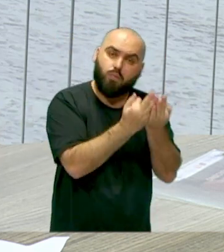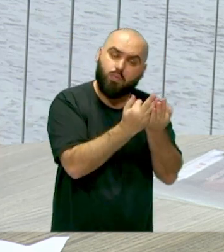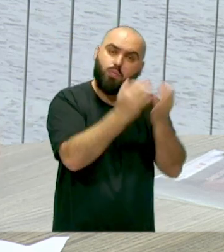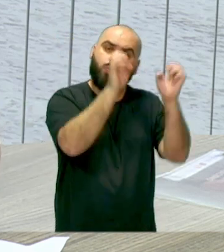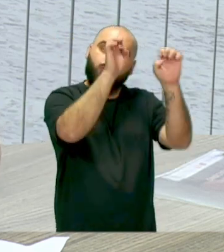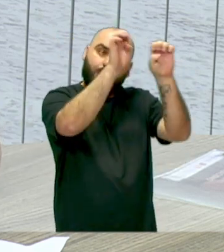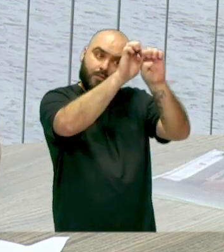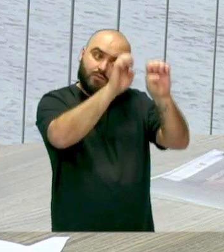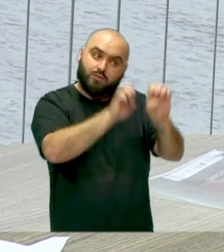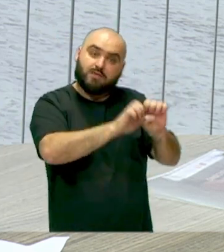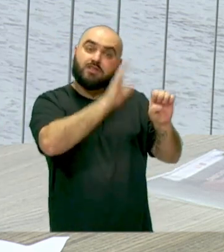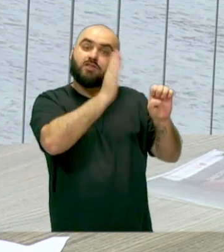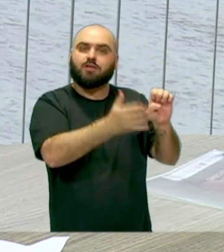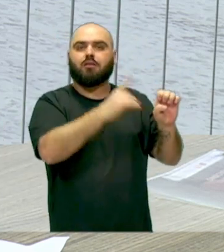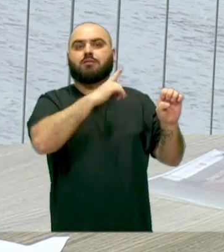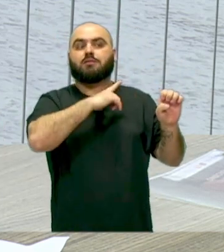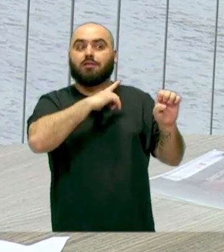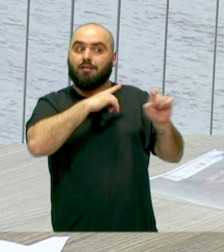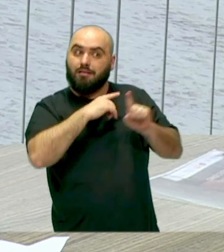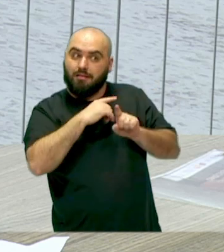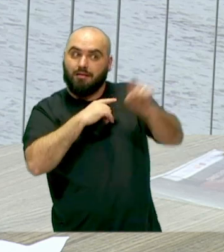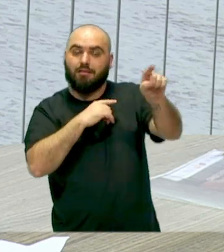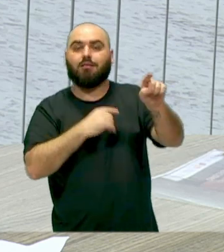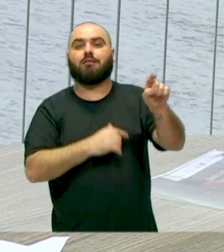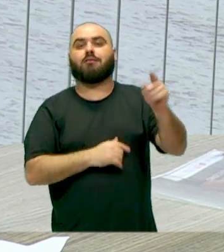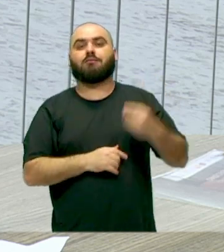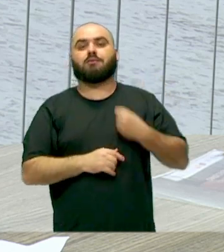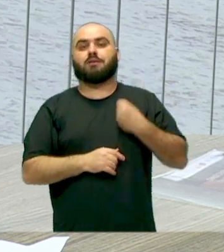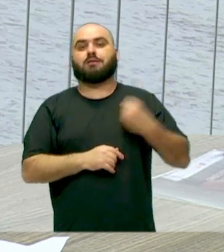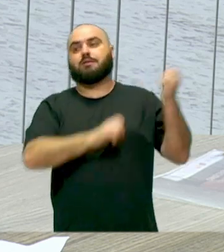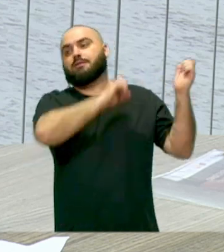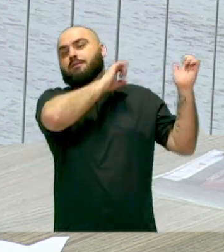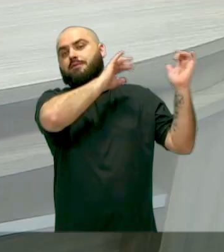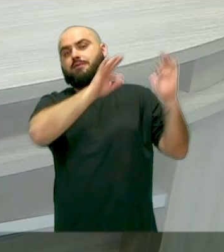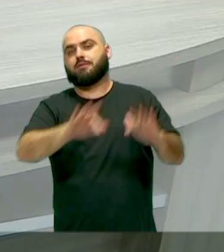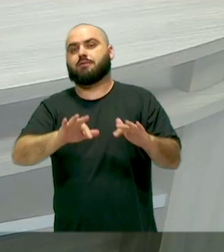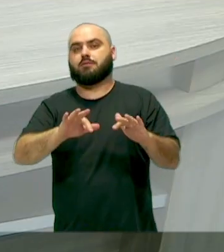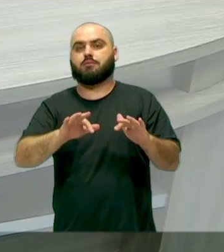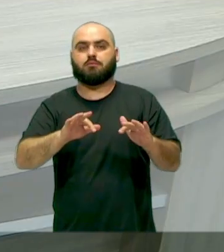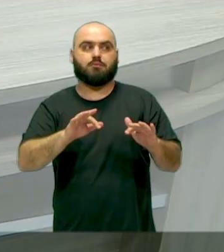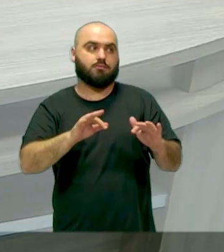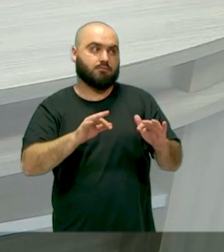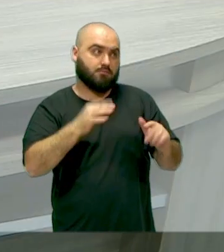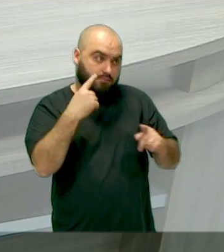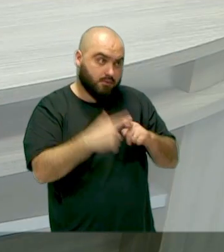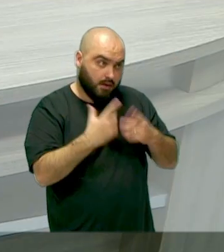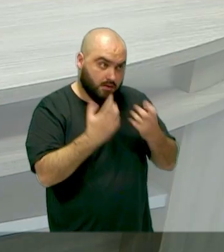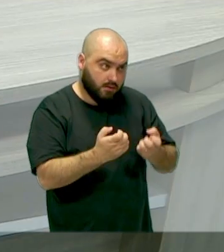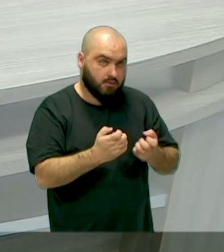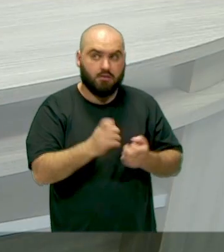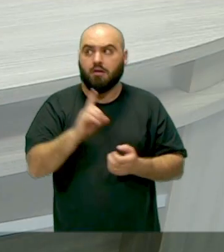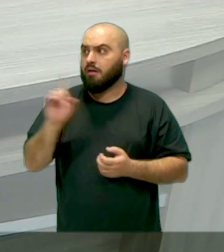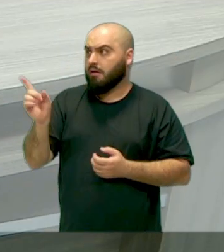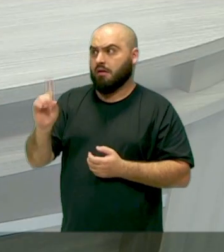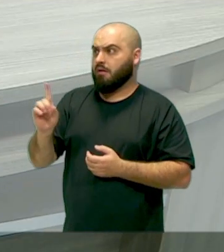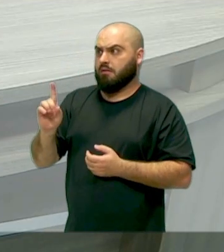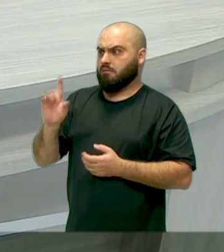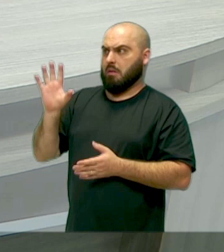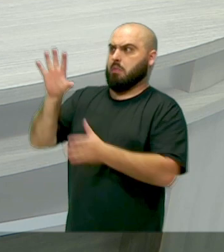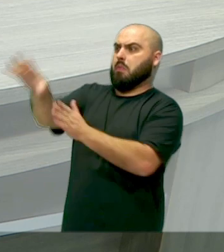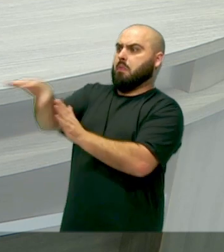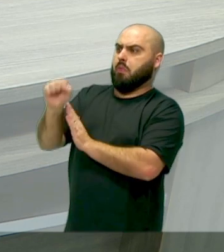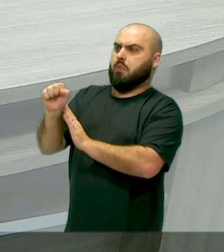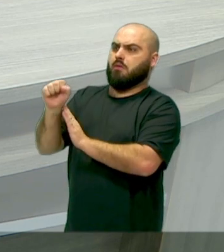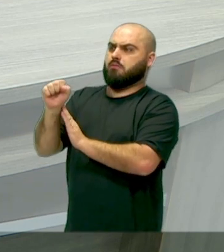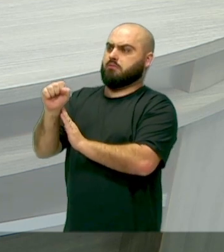que já existiam lá, eles vieram para cá. E vieram porque quiseram, eles não foram Não, trazidos. eles não foram